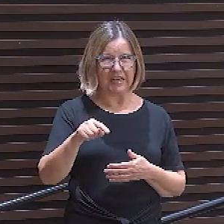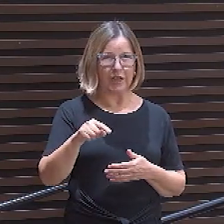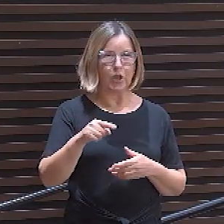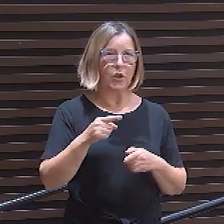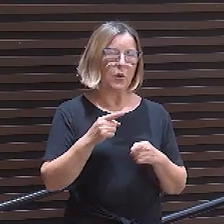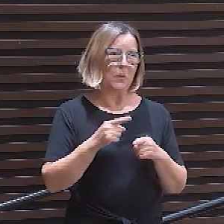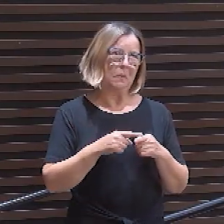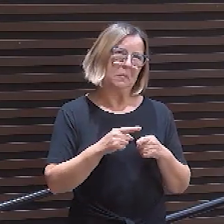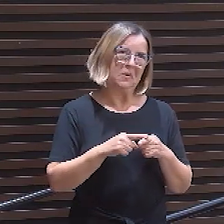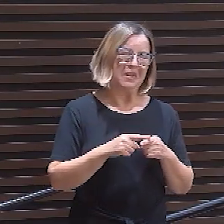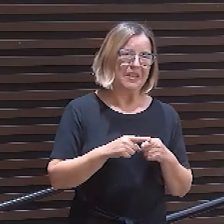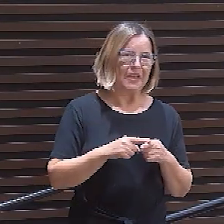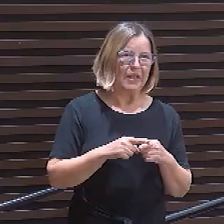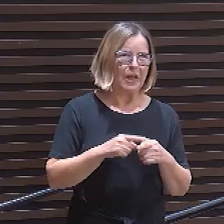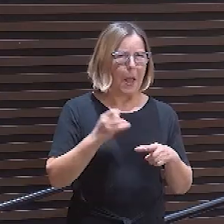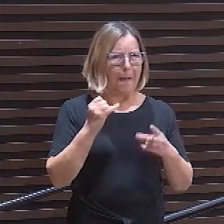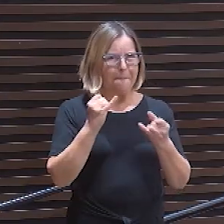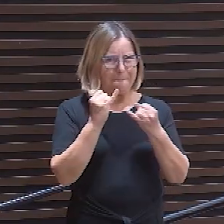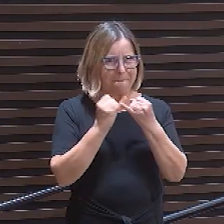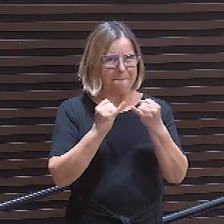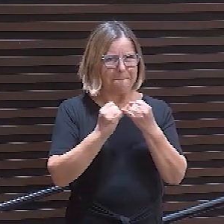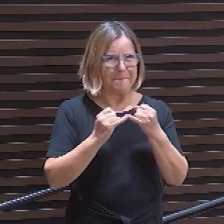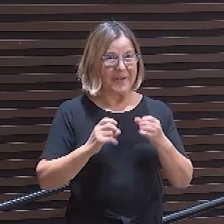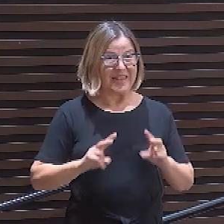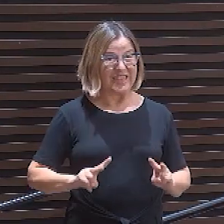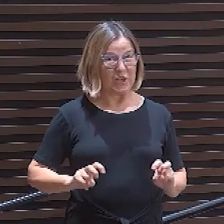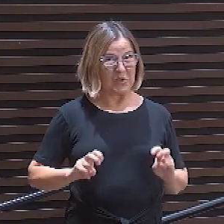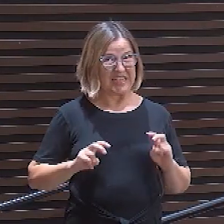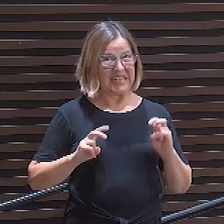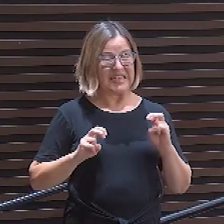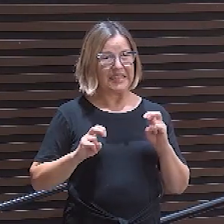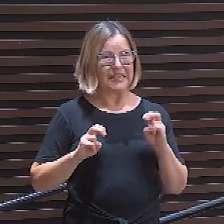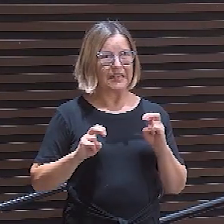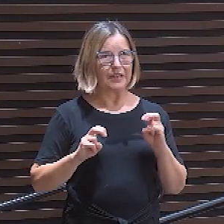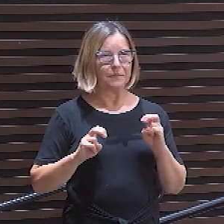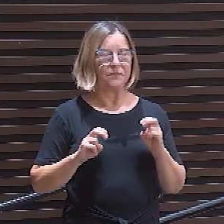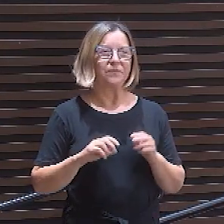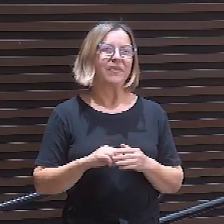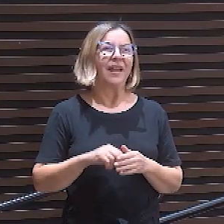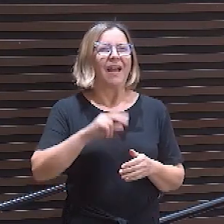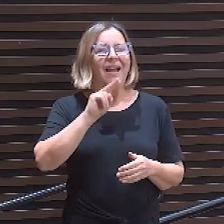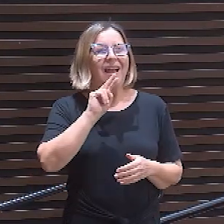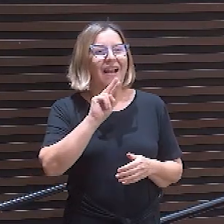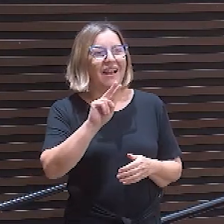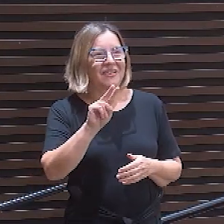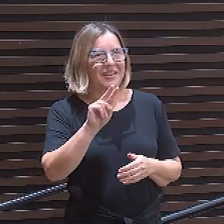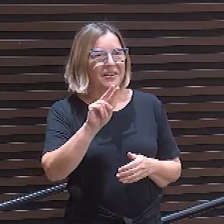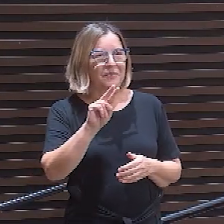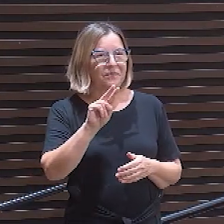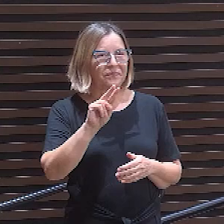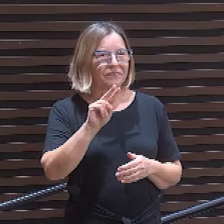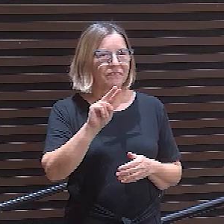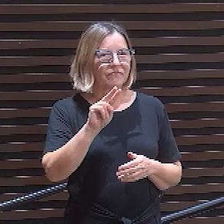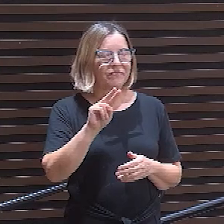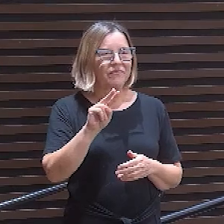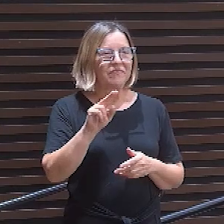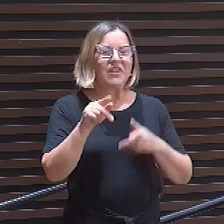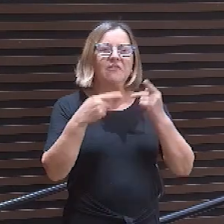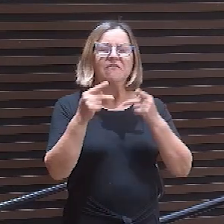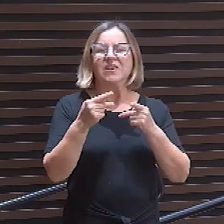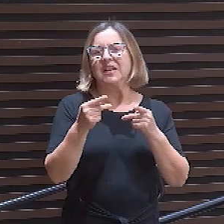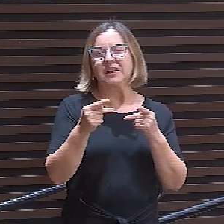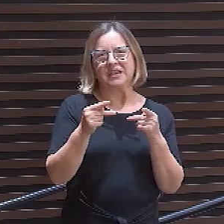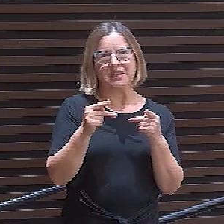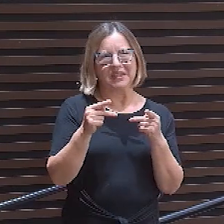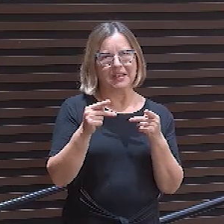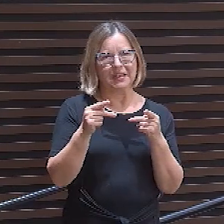e muitas dificuldades. E vendo, eu disse, não vai ficar